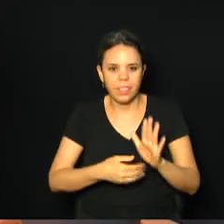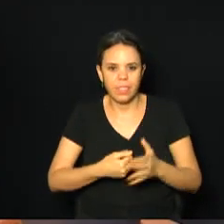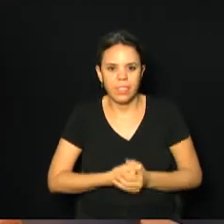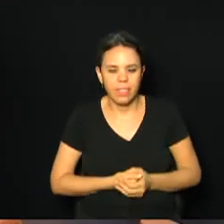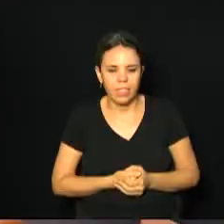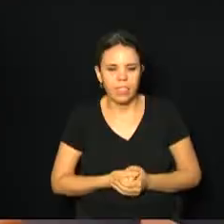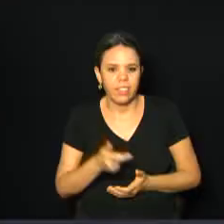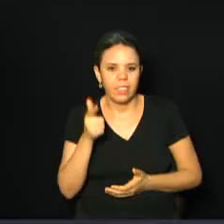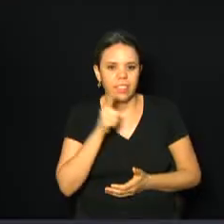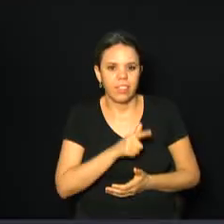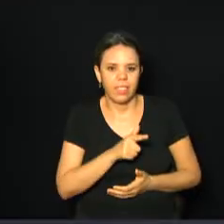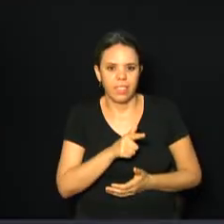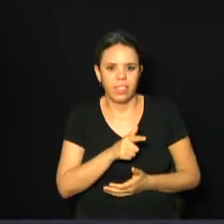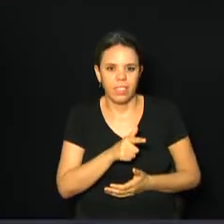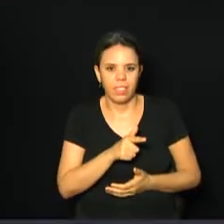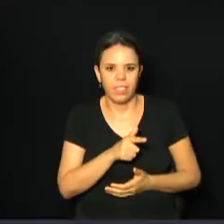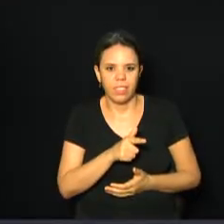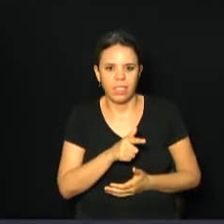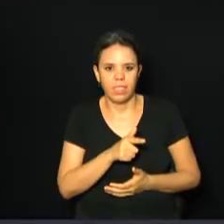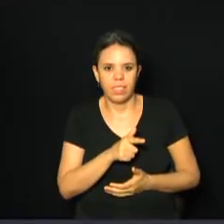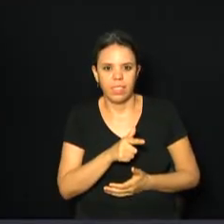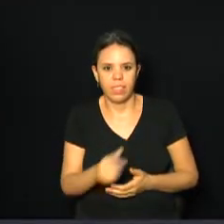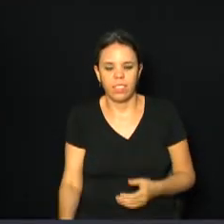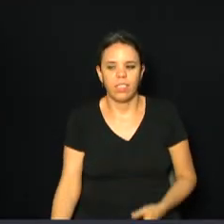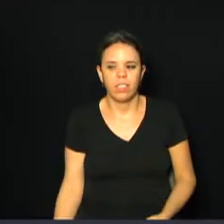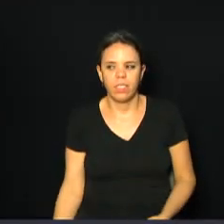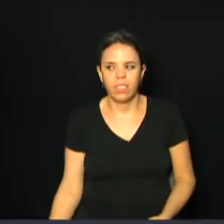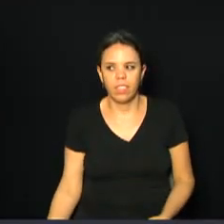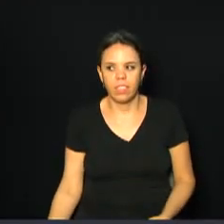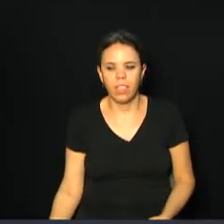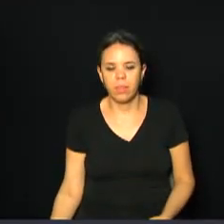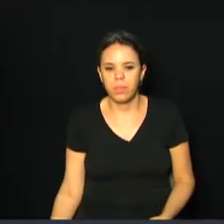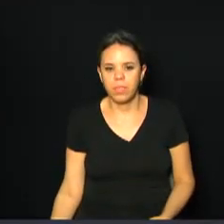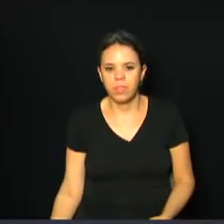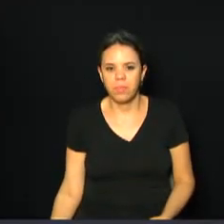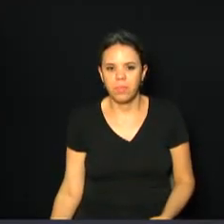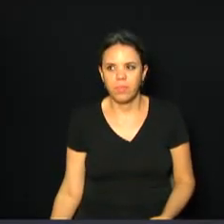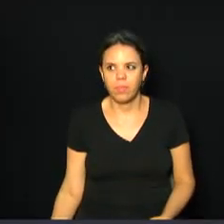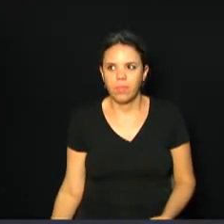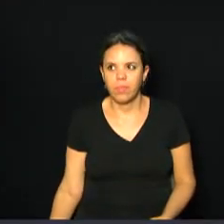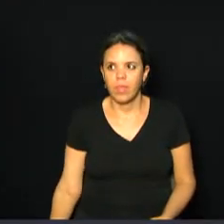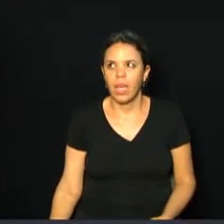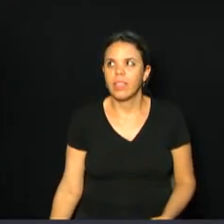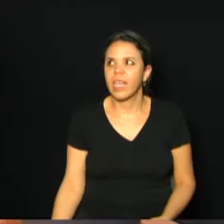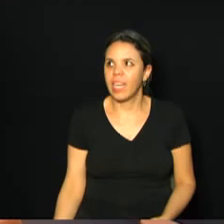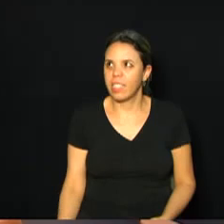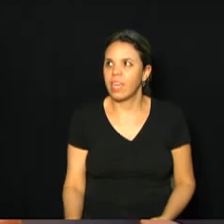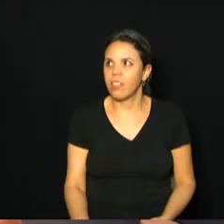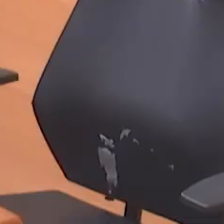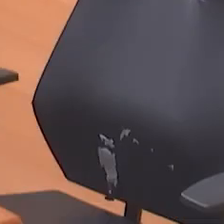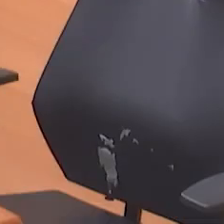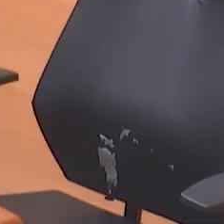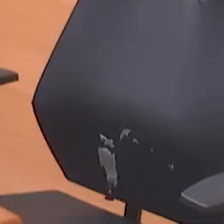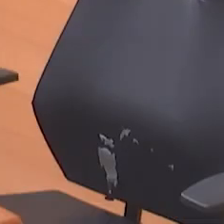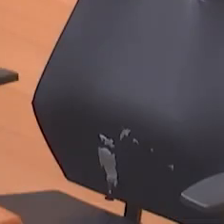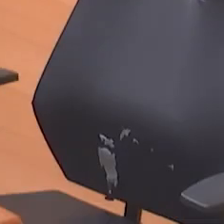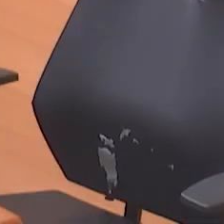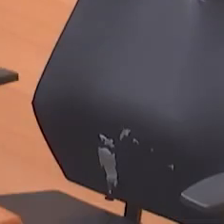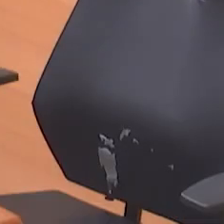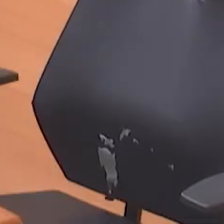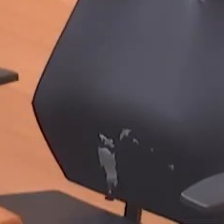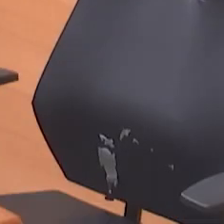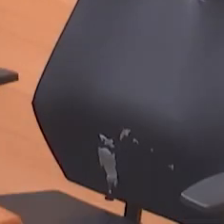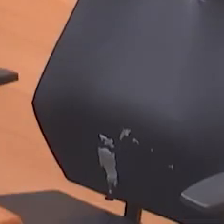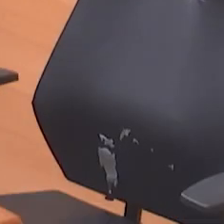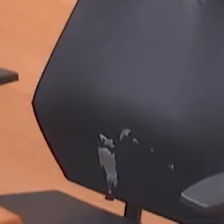você consegue acionar essa Uma empresa. perguntinha, lembrei agora. Operadora de telefone, que liga, ó, você já possui